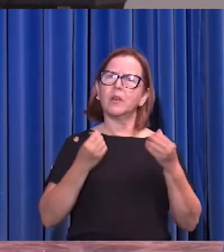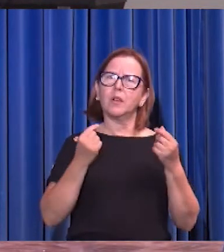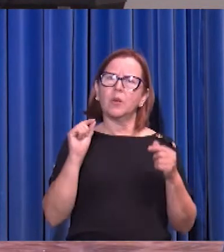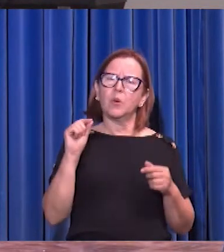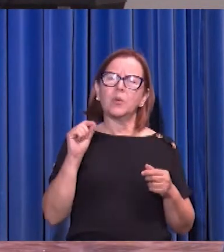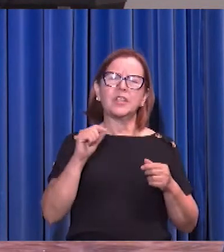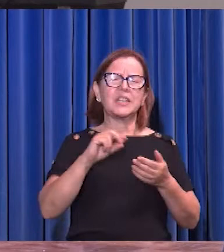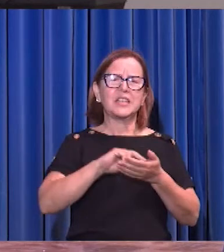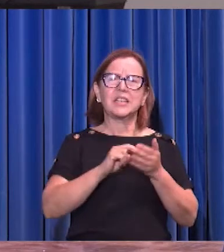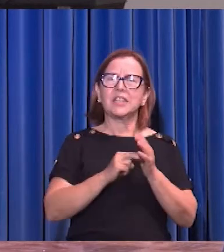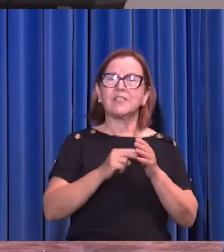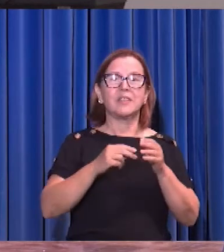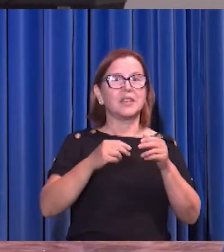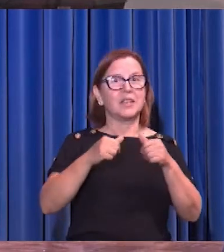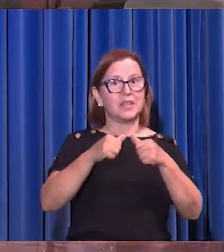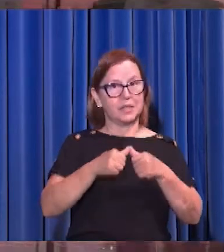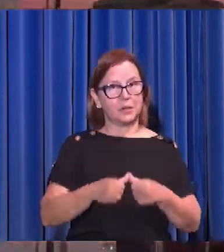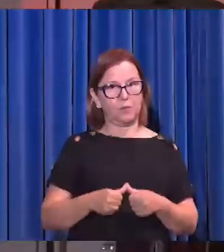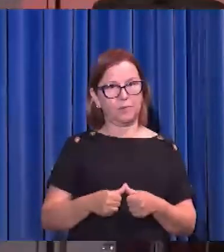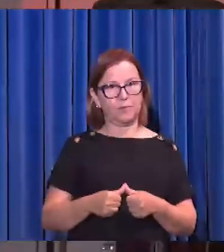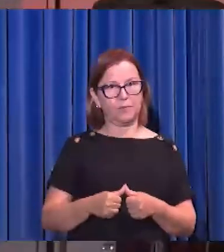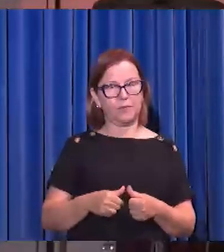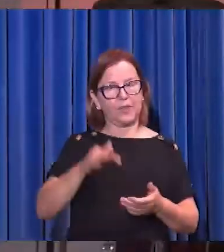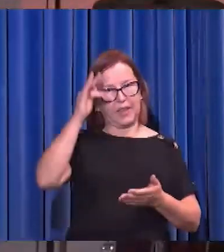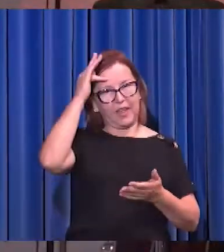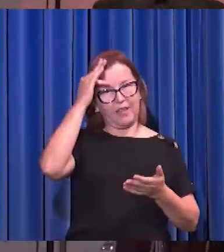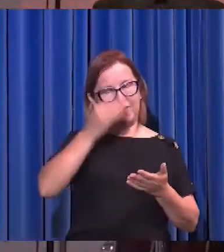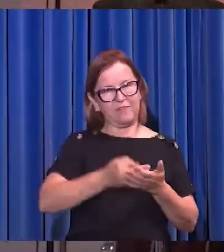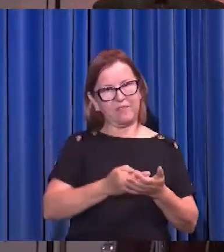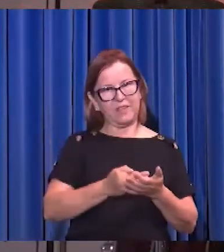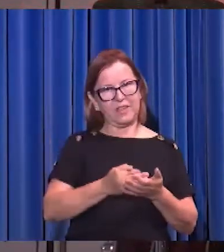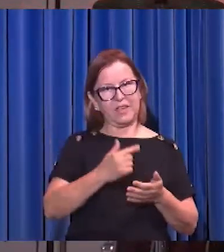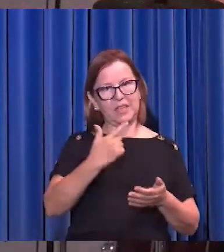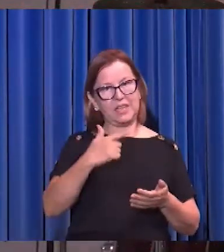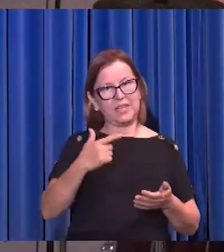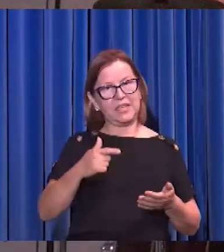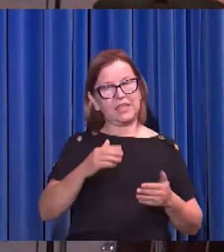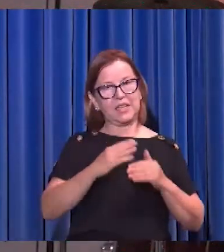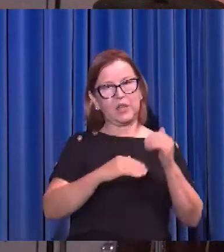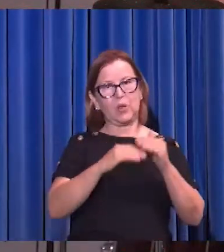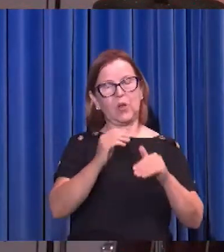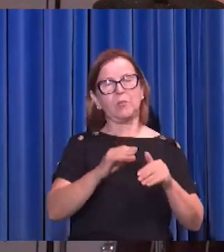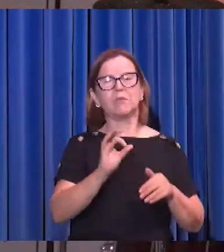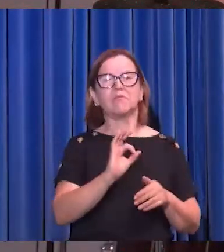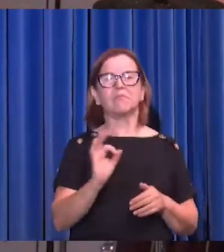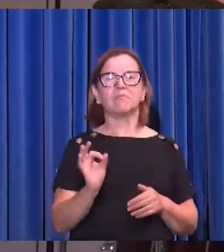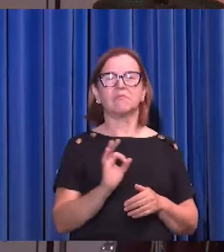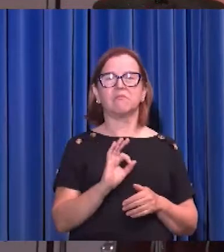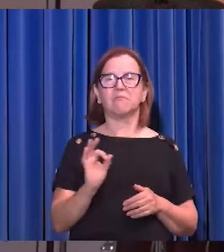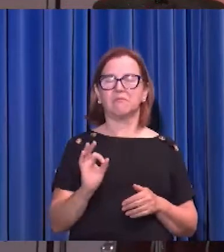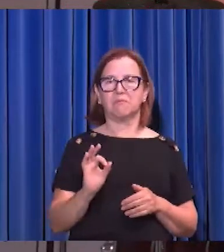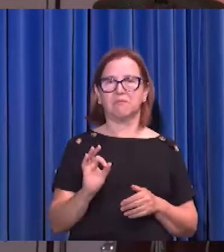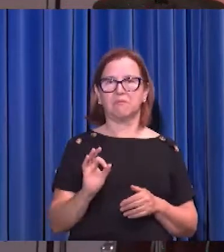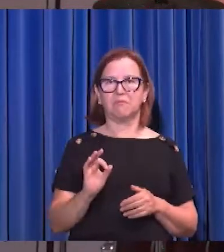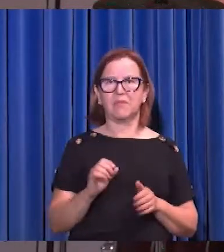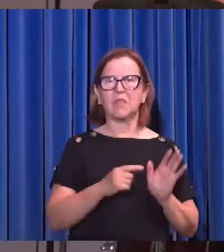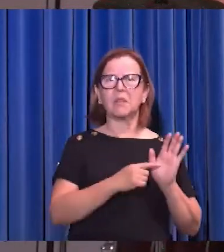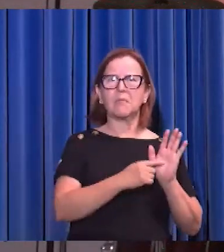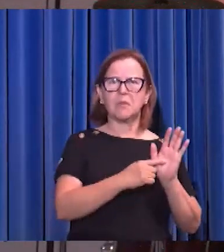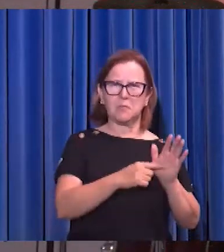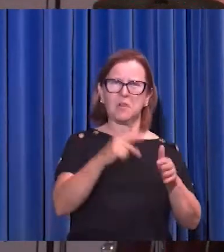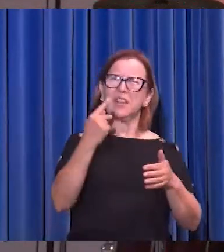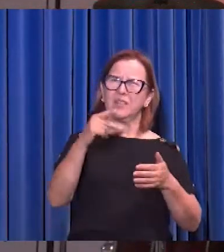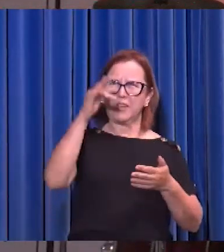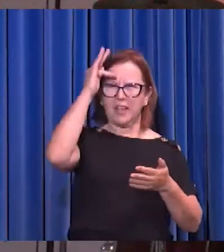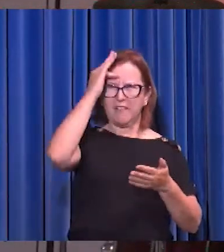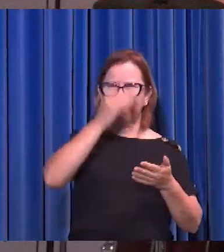aqui? A fé sem obras é morta em si mesma. Mostra-me a tua fé sem as